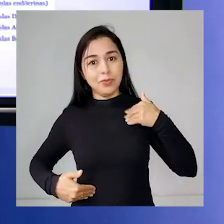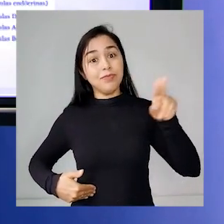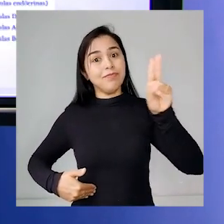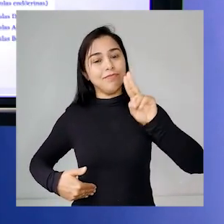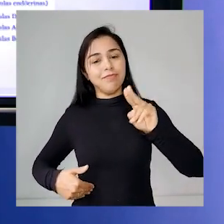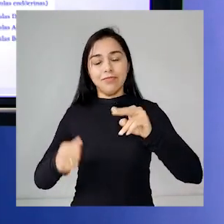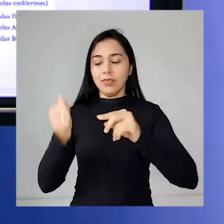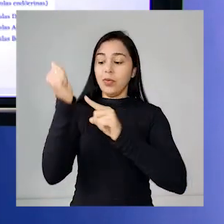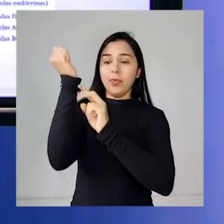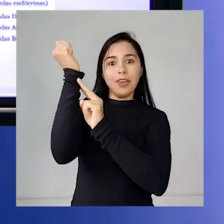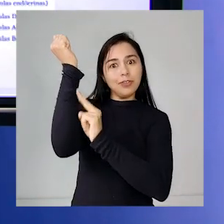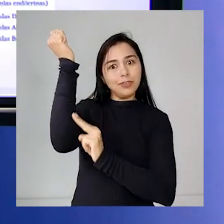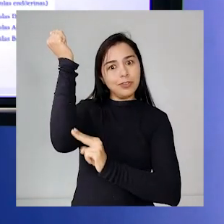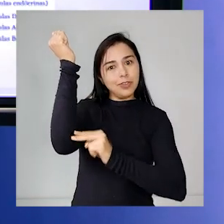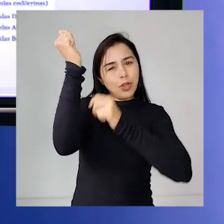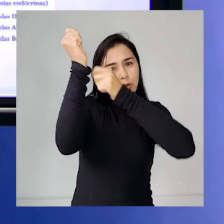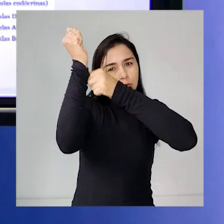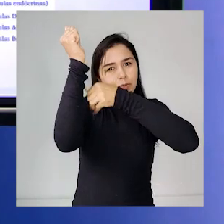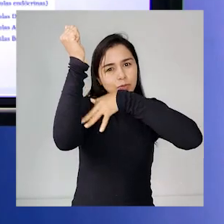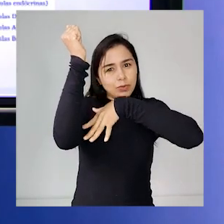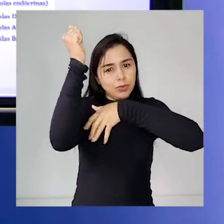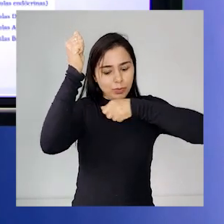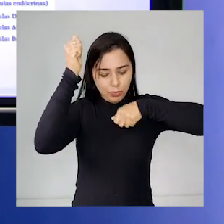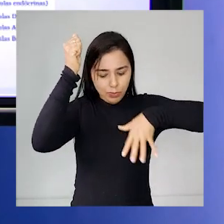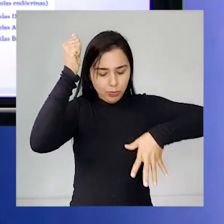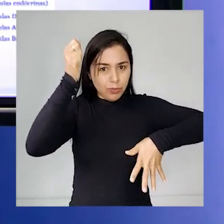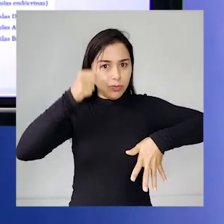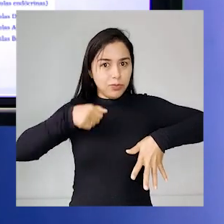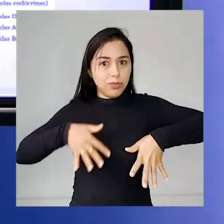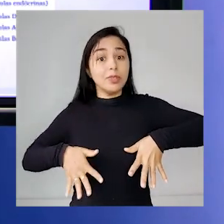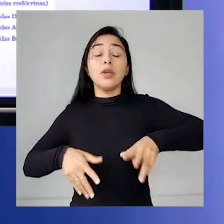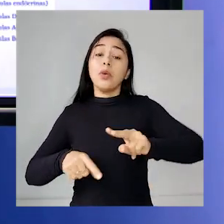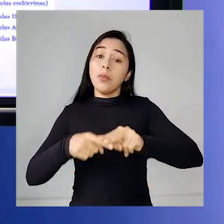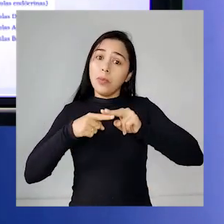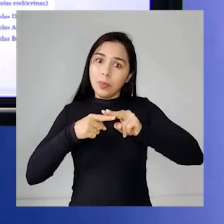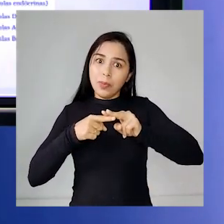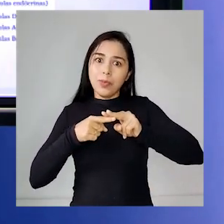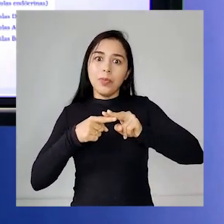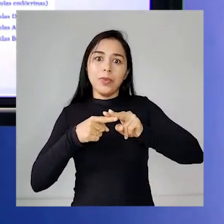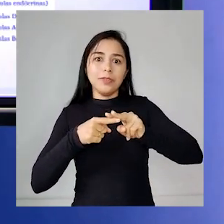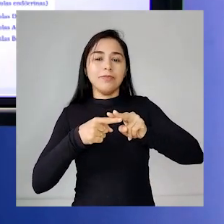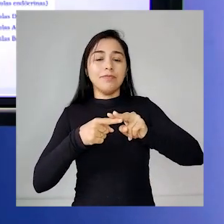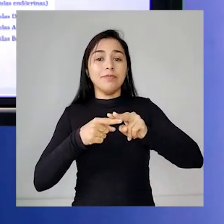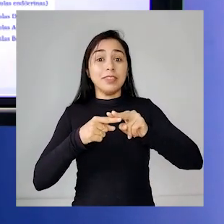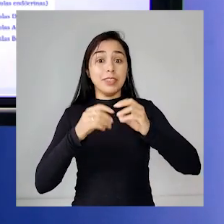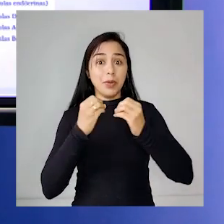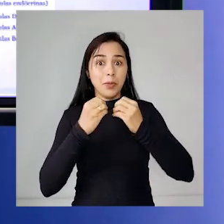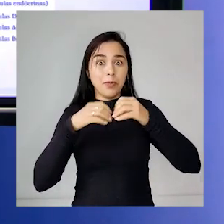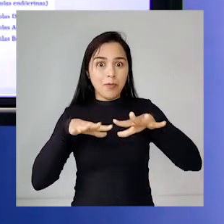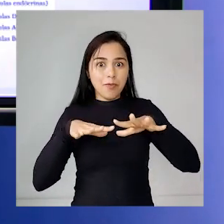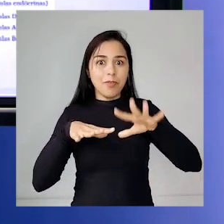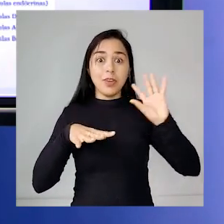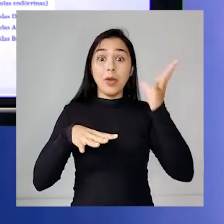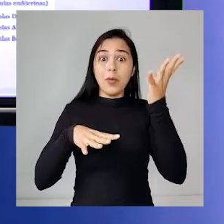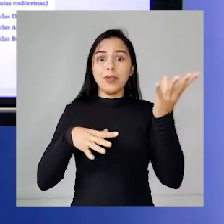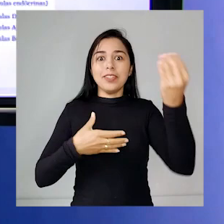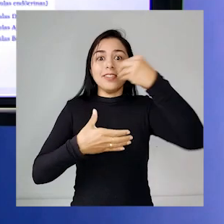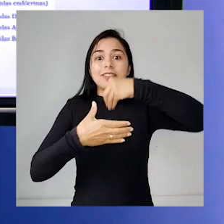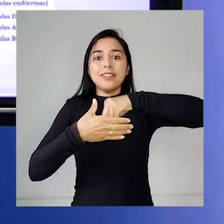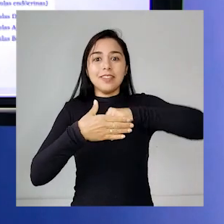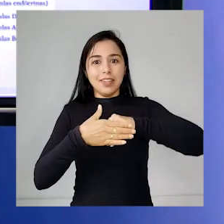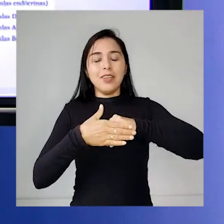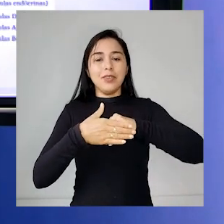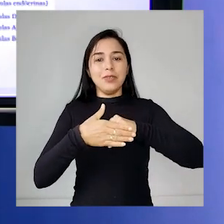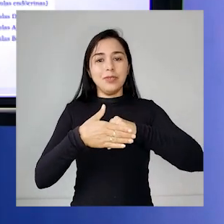vasos sanguíneos. Assim, elas precisam secretar as suas substâncias dentro dos nossos